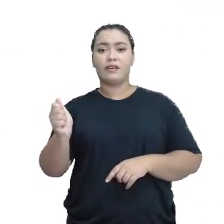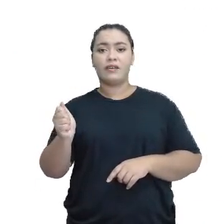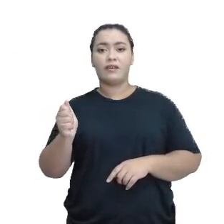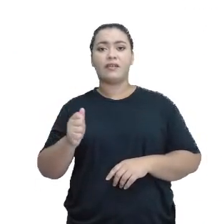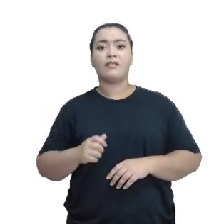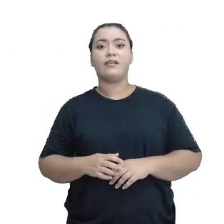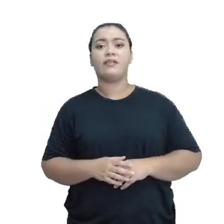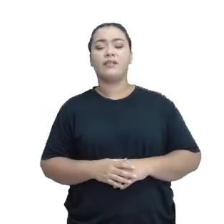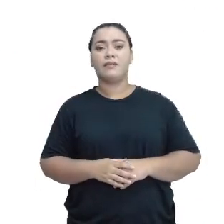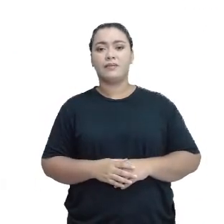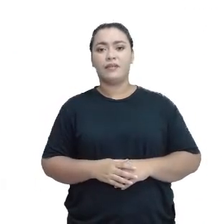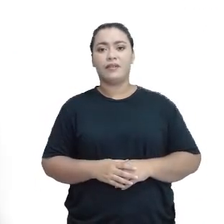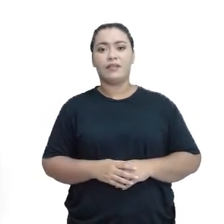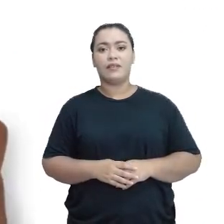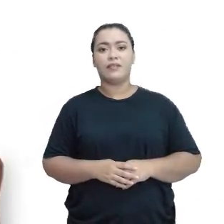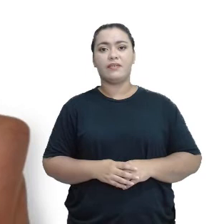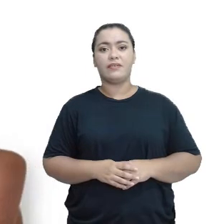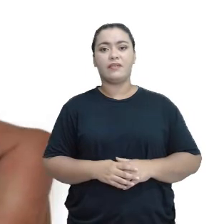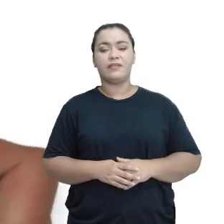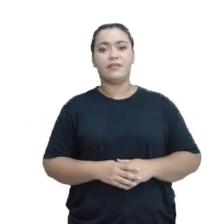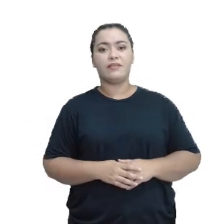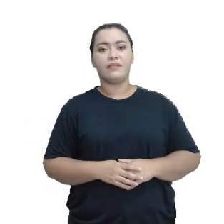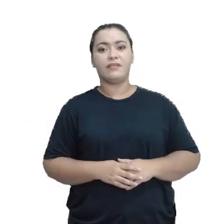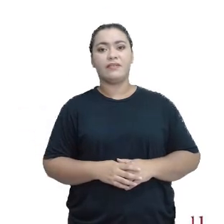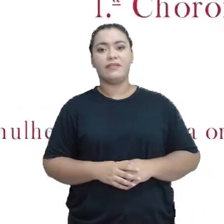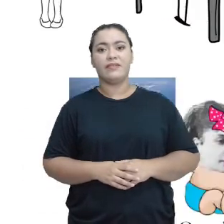de 1935.